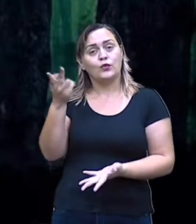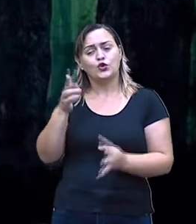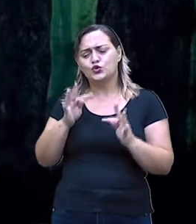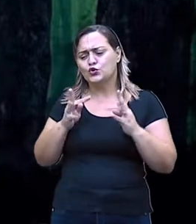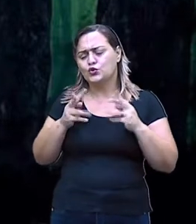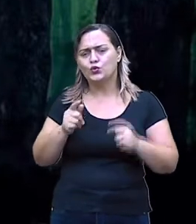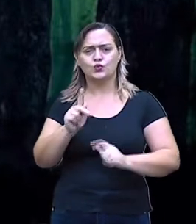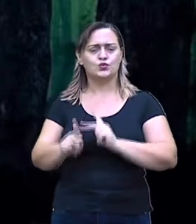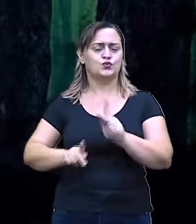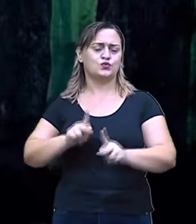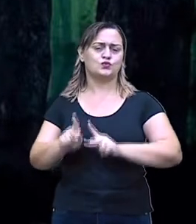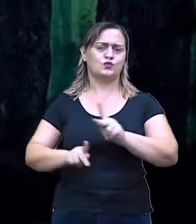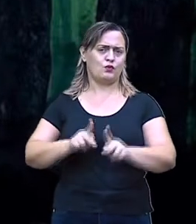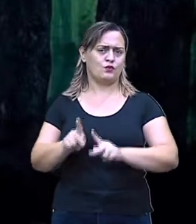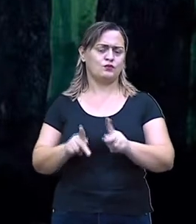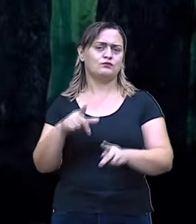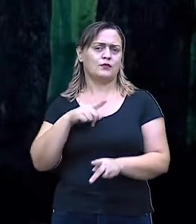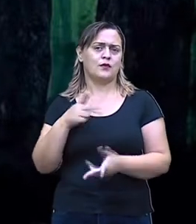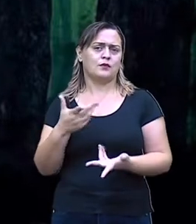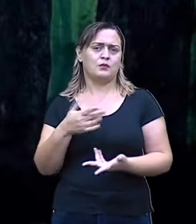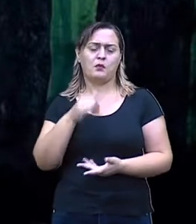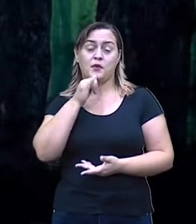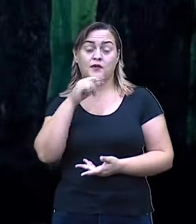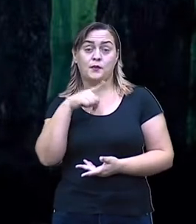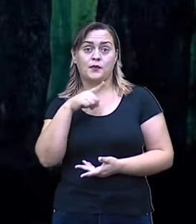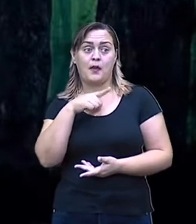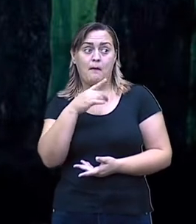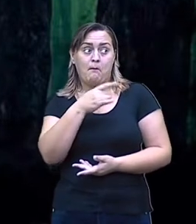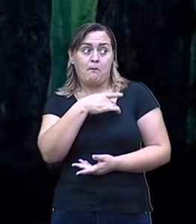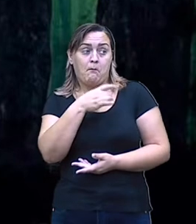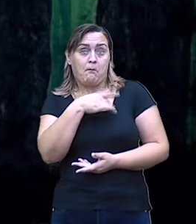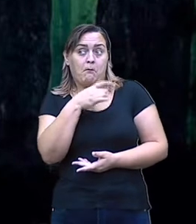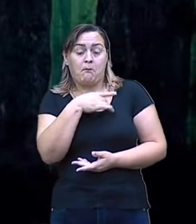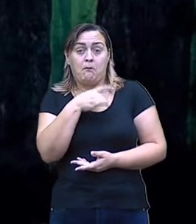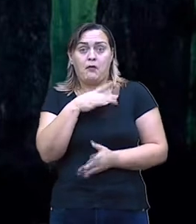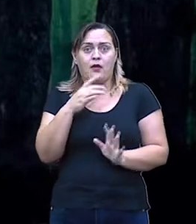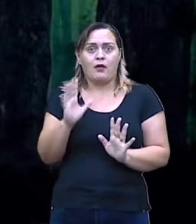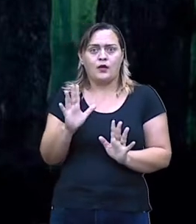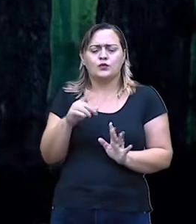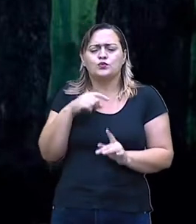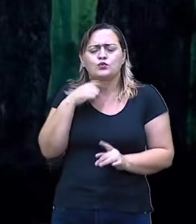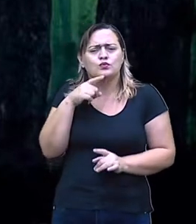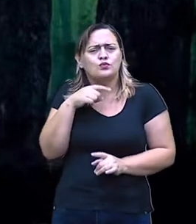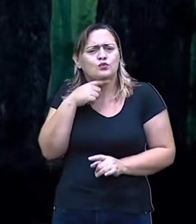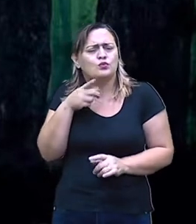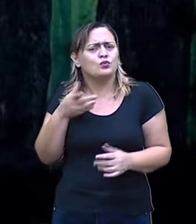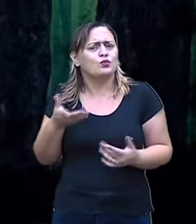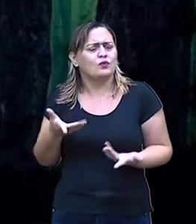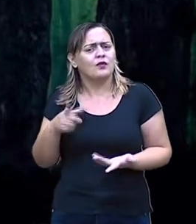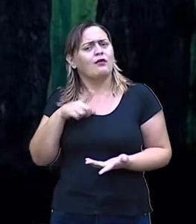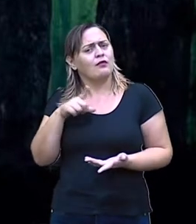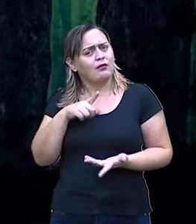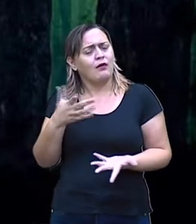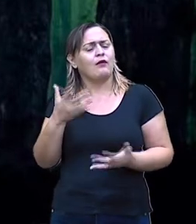Inclui o quê? Medos, dúvidas, questões que são